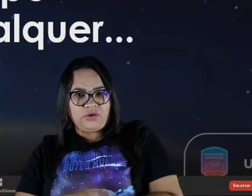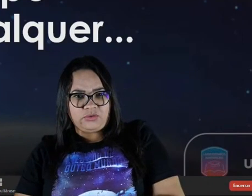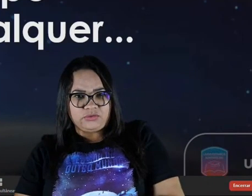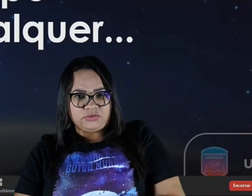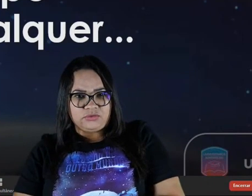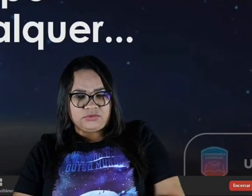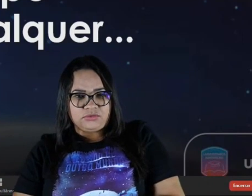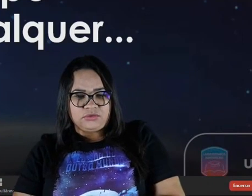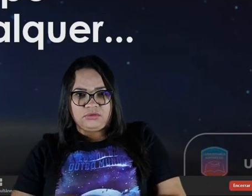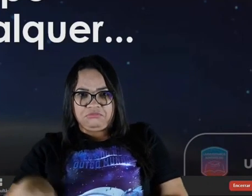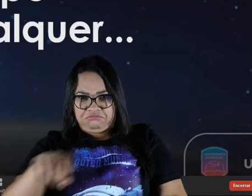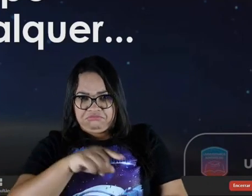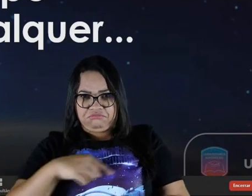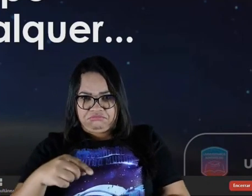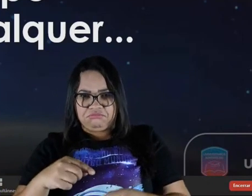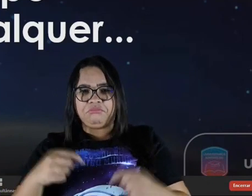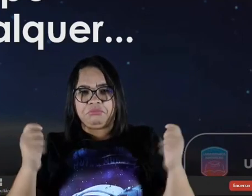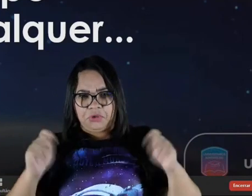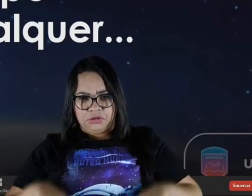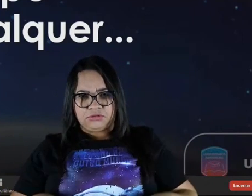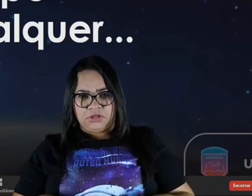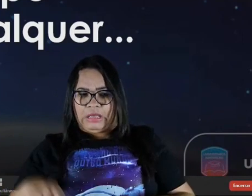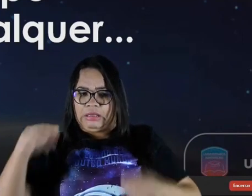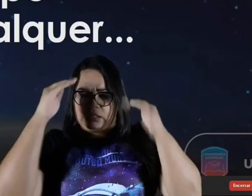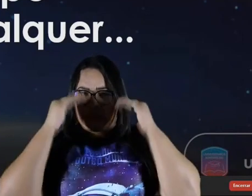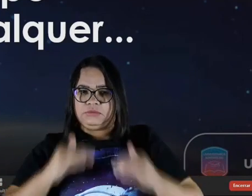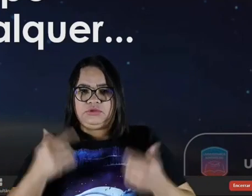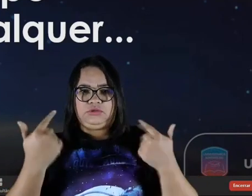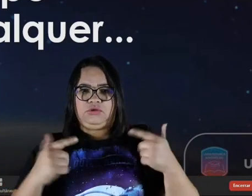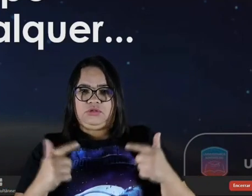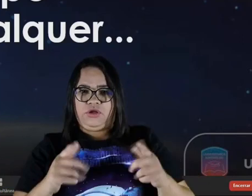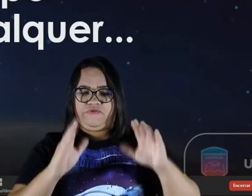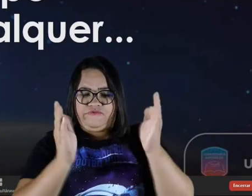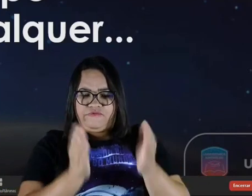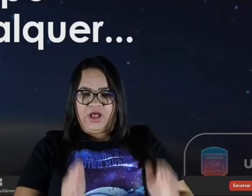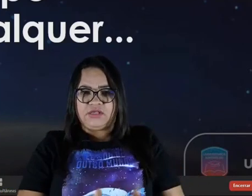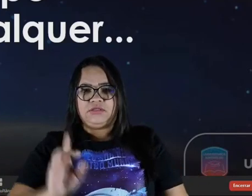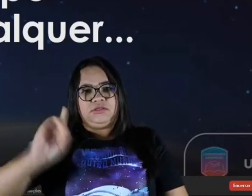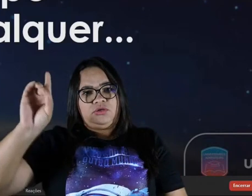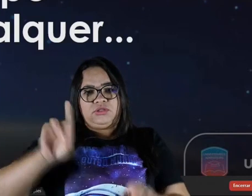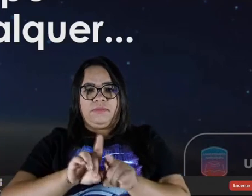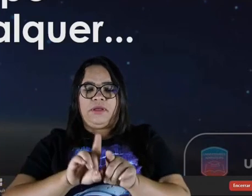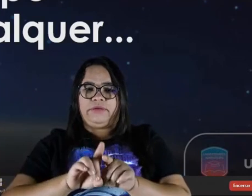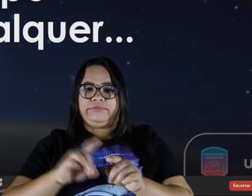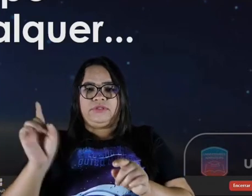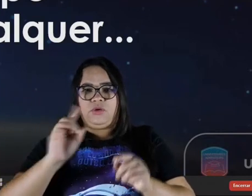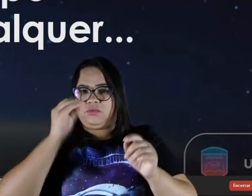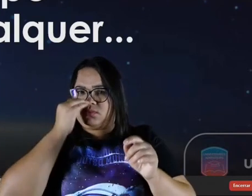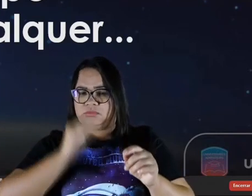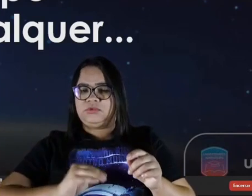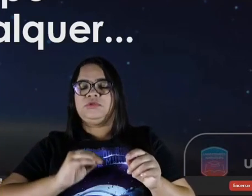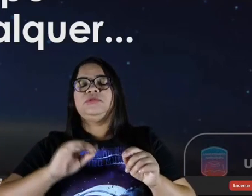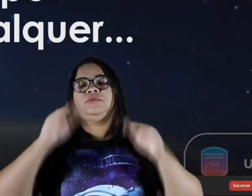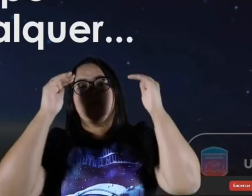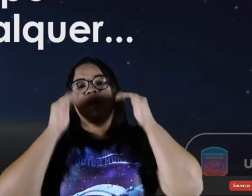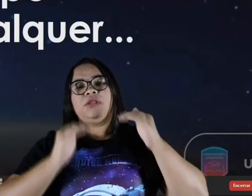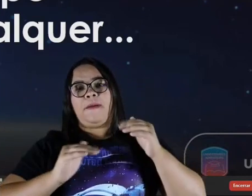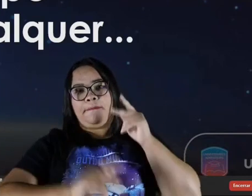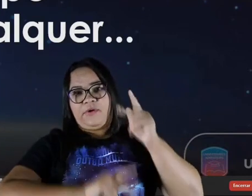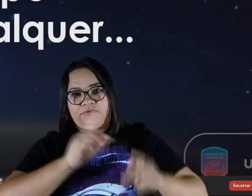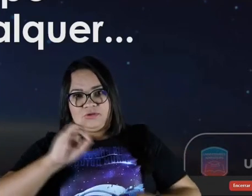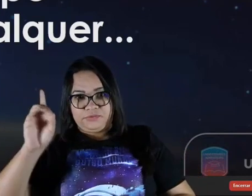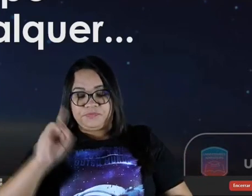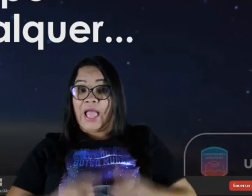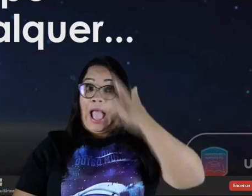ele estava desrespeitando os vasos de Deus, ele estava desrespeitando o povo de Deus. Aí alguém lembrou que os vasos mais,